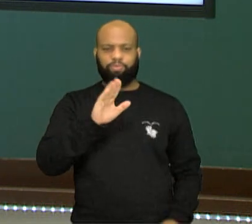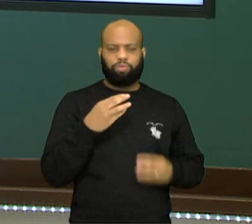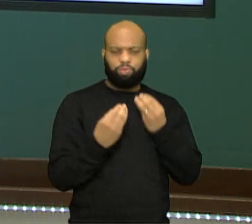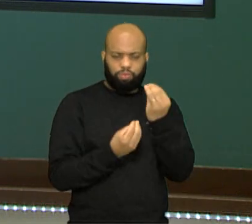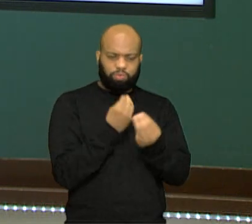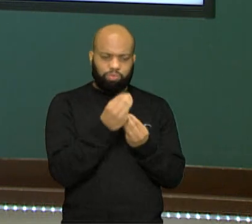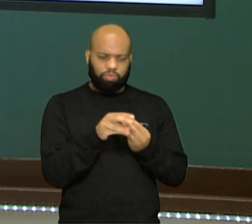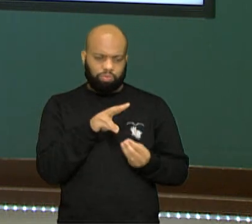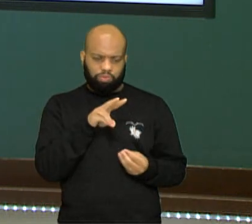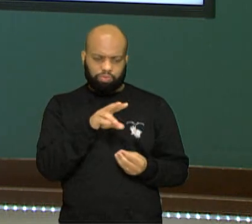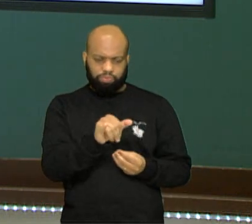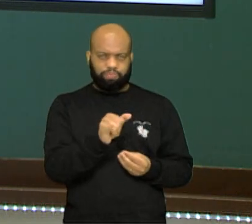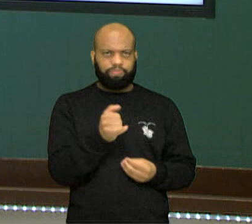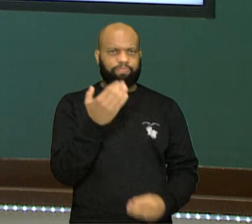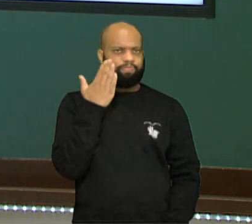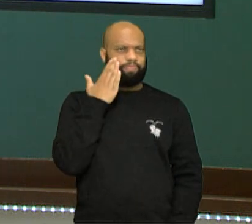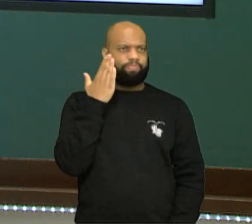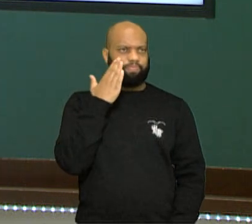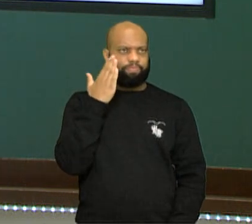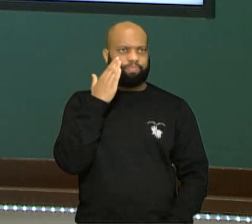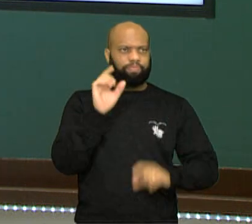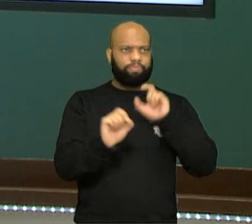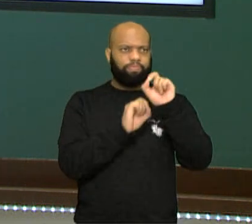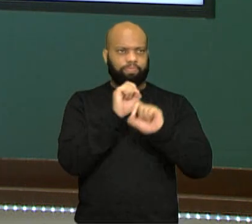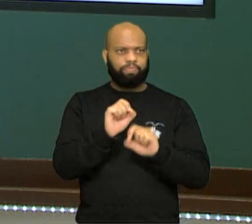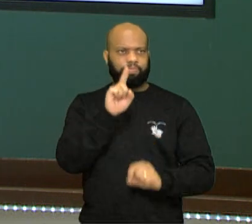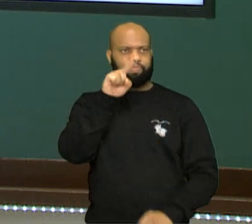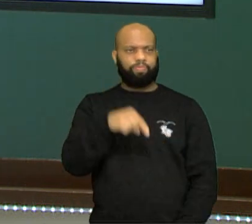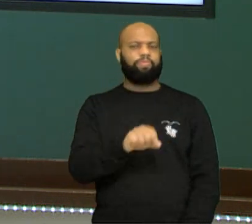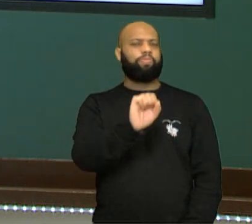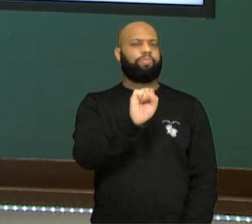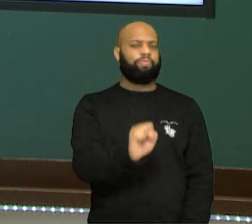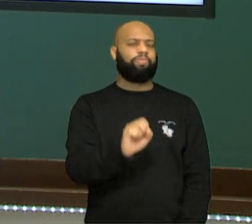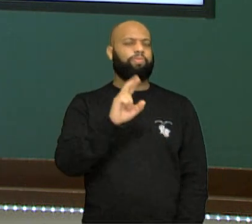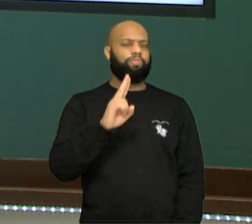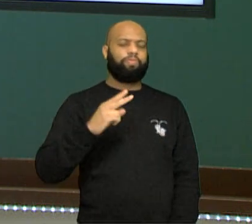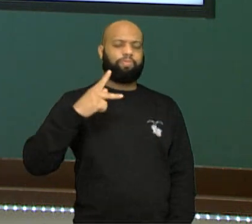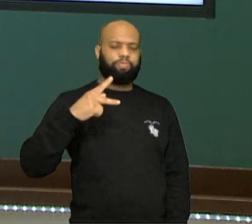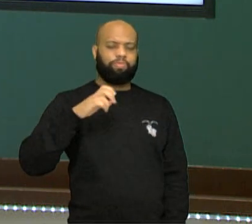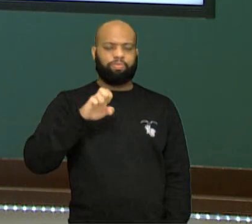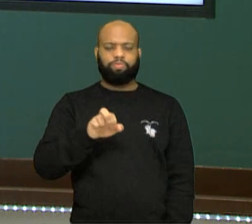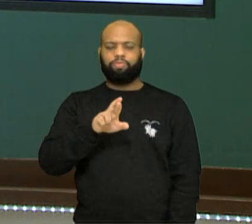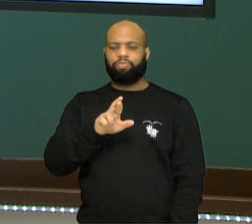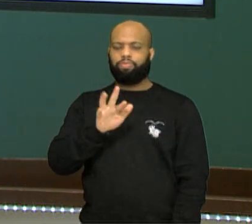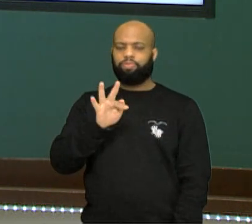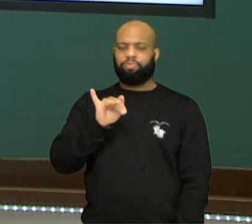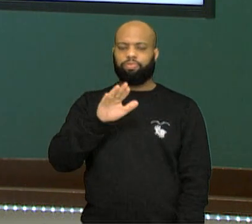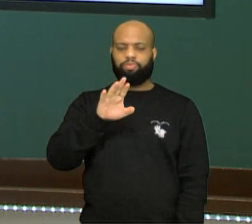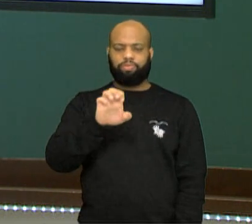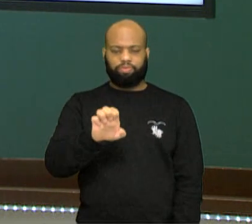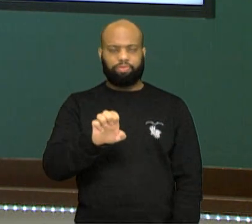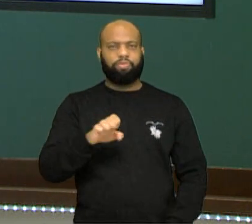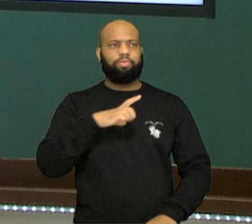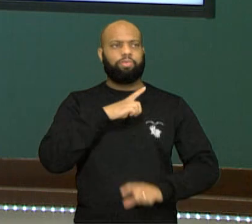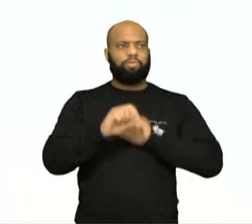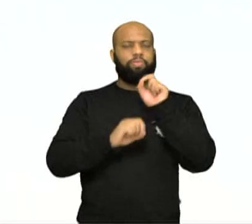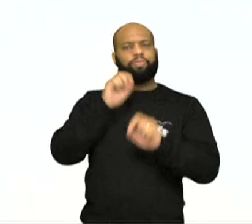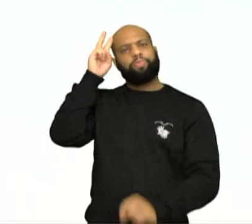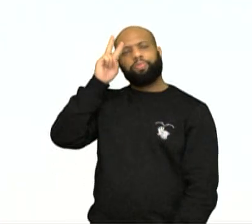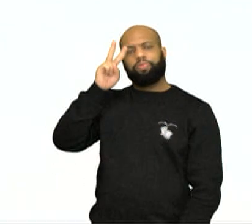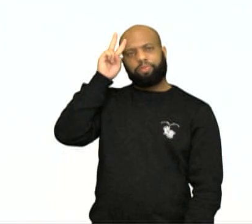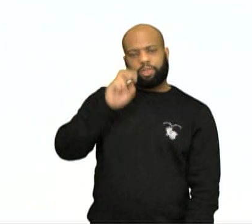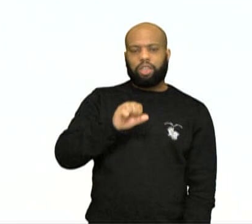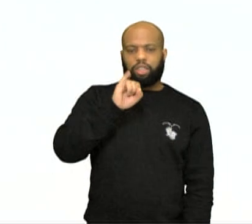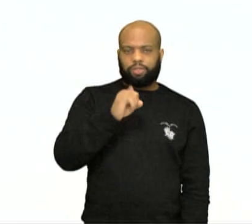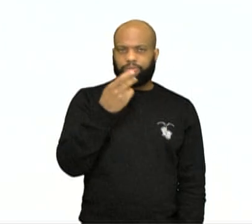definir a superfície da minha esfera? Primeira coisa, a gente tem que lembrar que quando